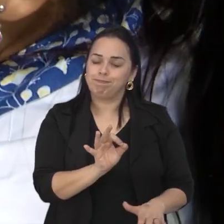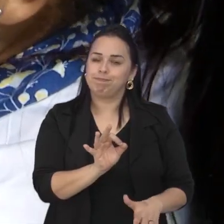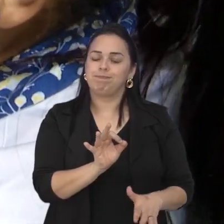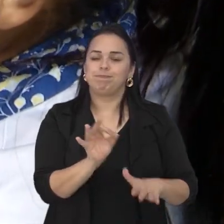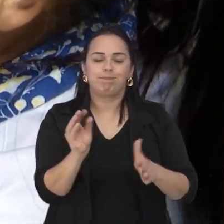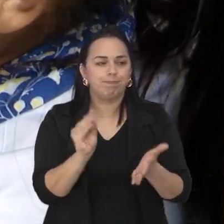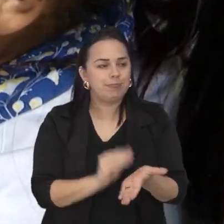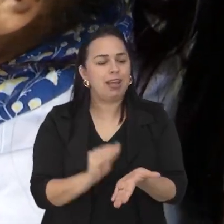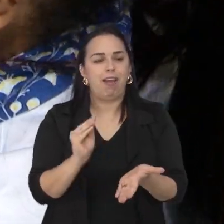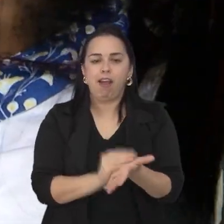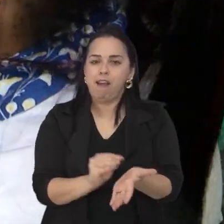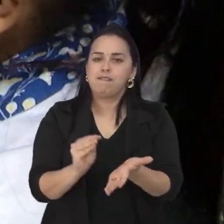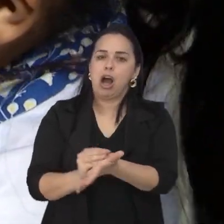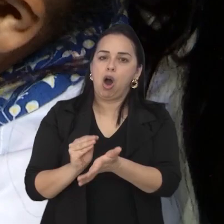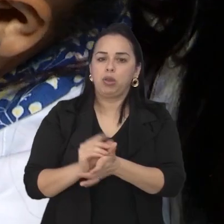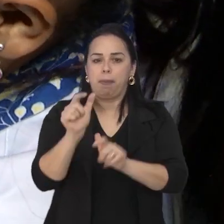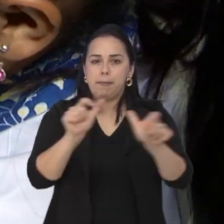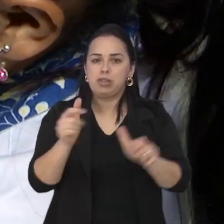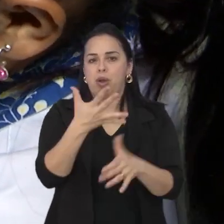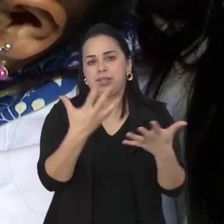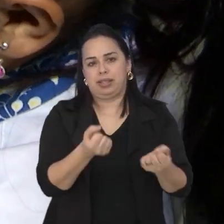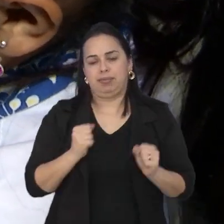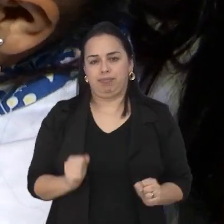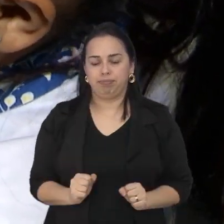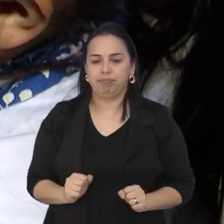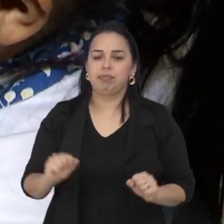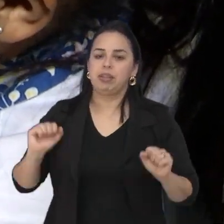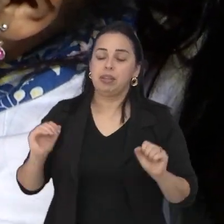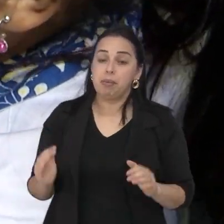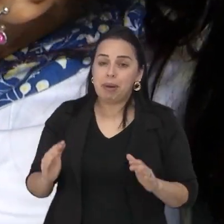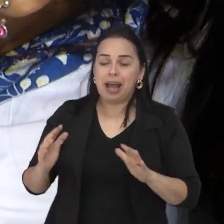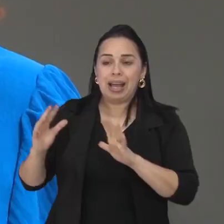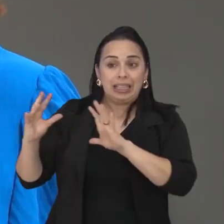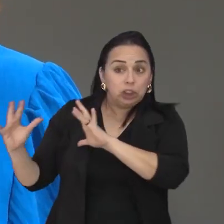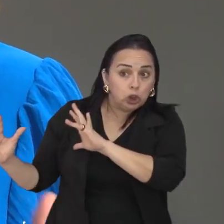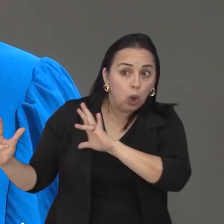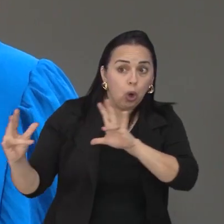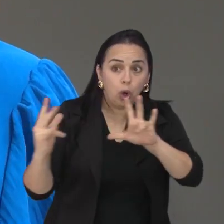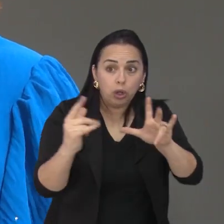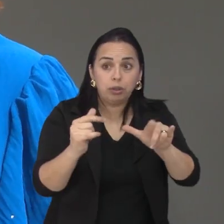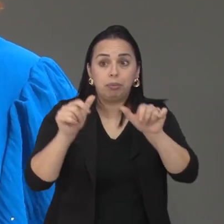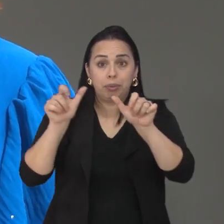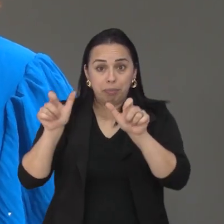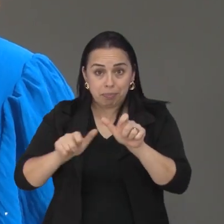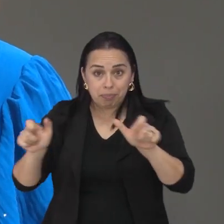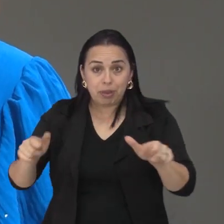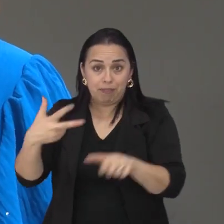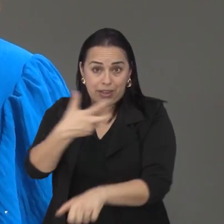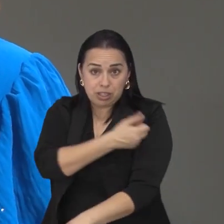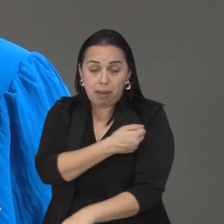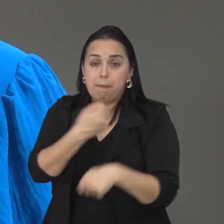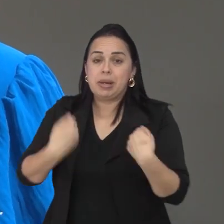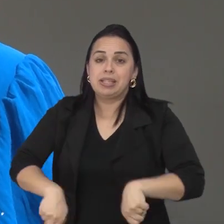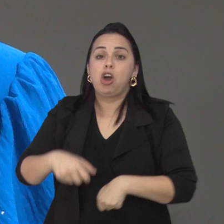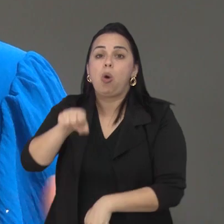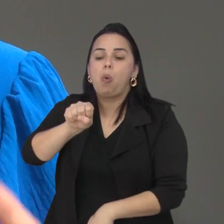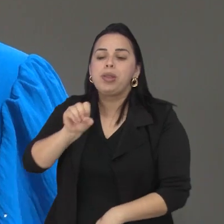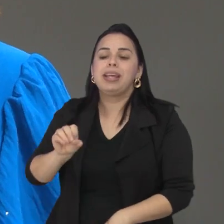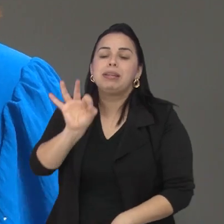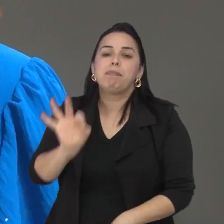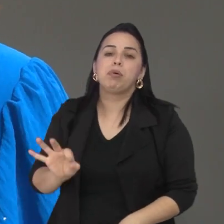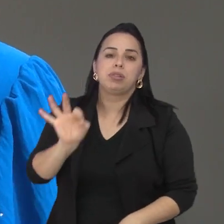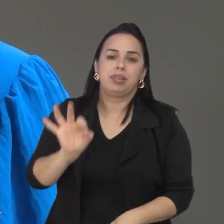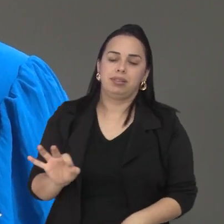20,32% do público-alvo. Esse número está longe do ideal. Para a gente ter uma cobertura satisfatória, a gente precisa